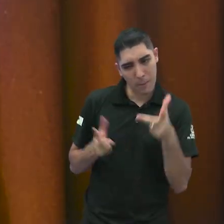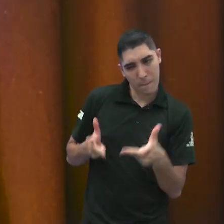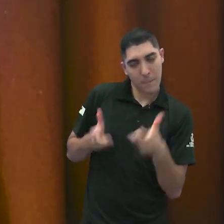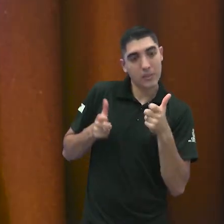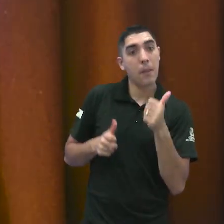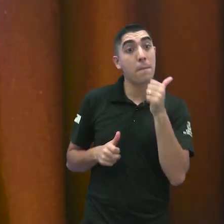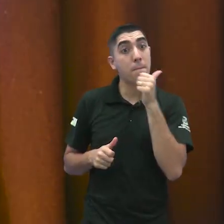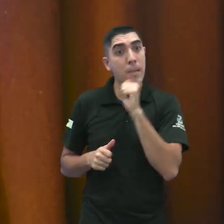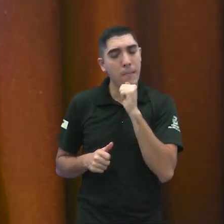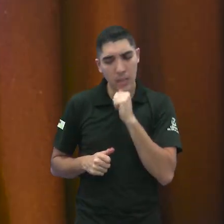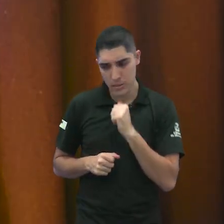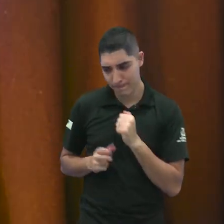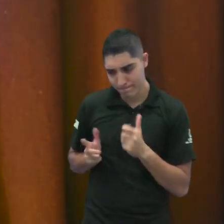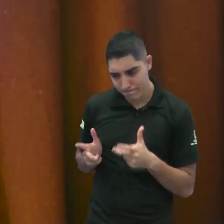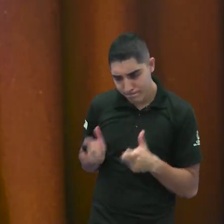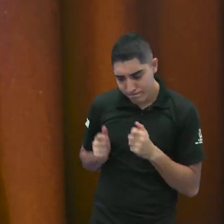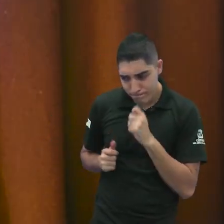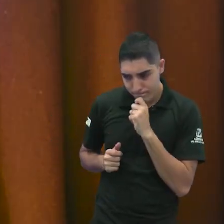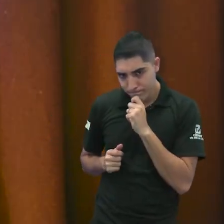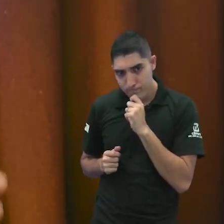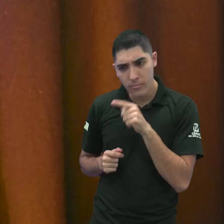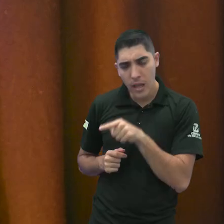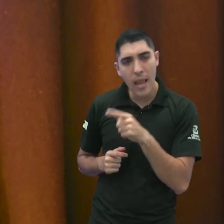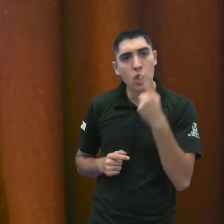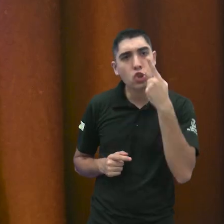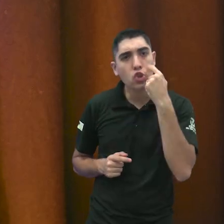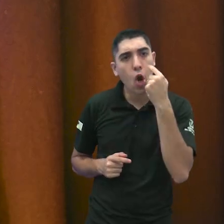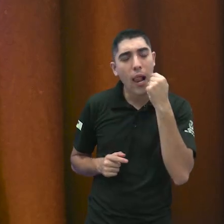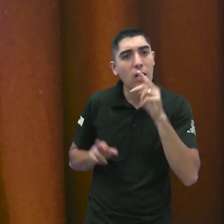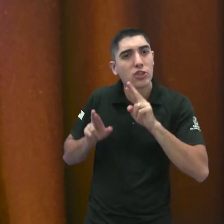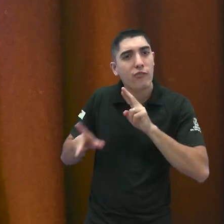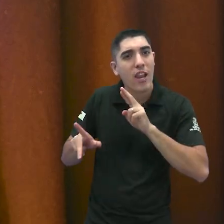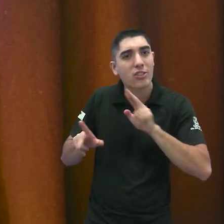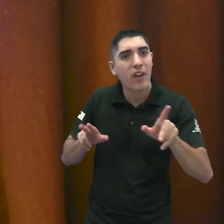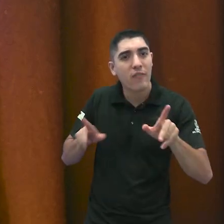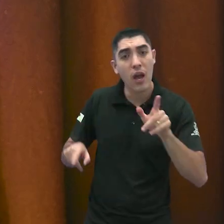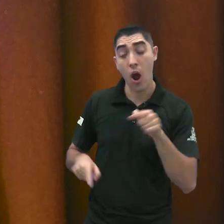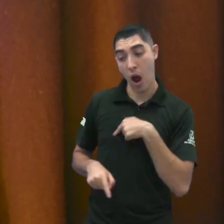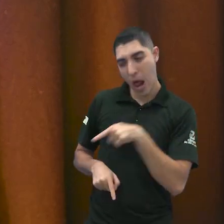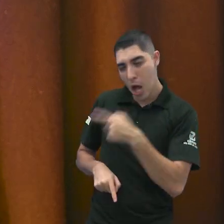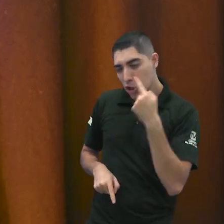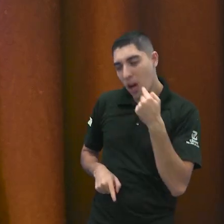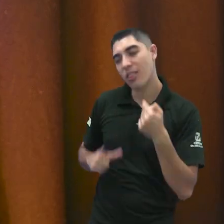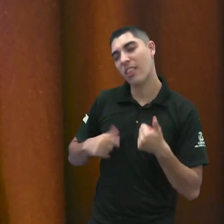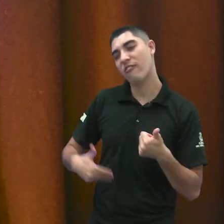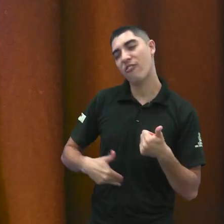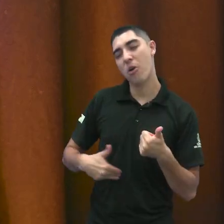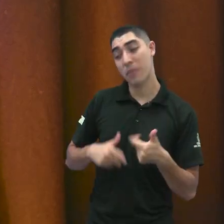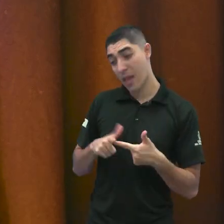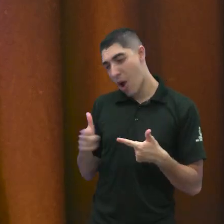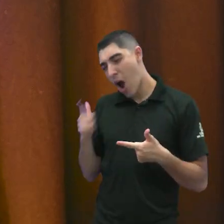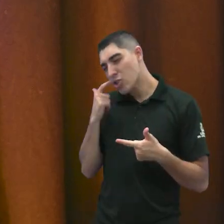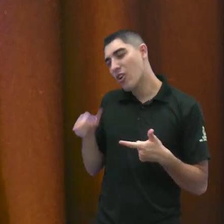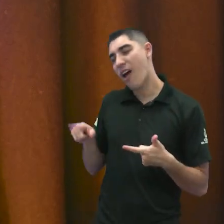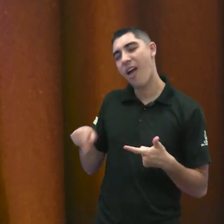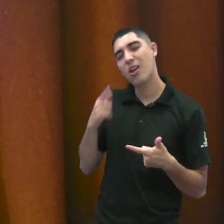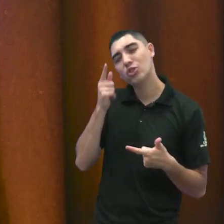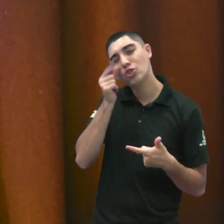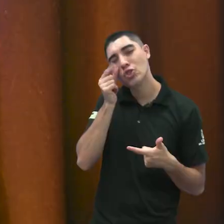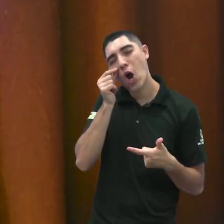têm essa facilidade de identificar que cada choro tem um significado. Esse choro é de fome, ela está com sono, ela está cansada.